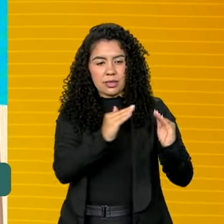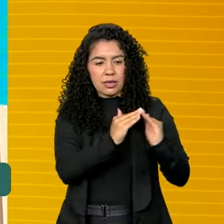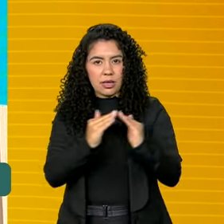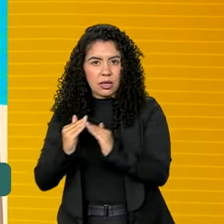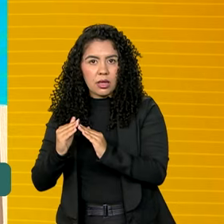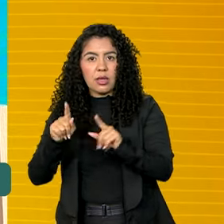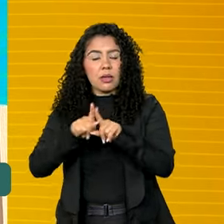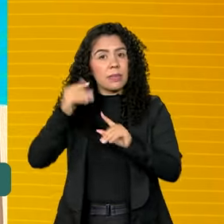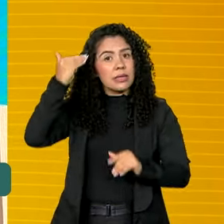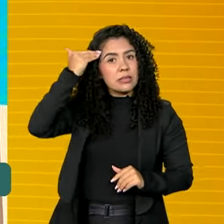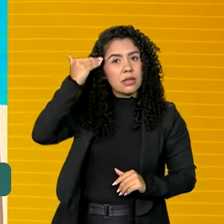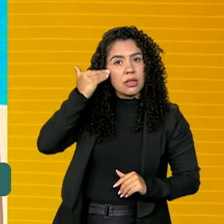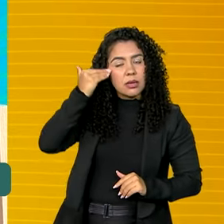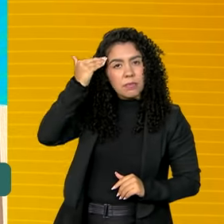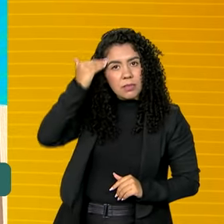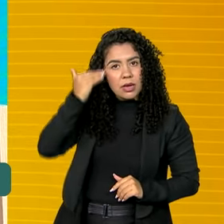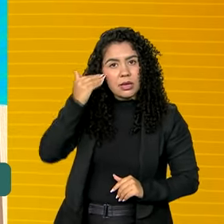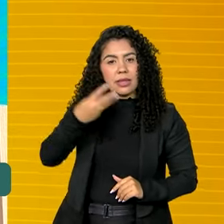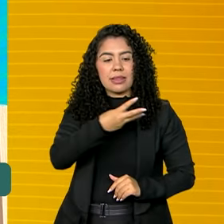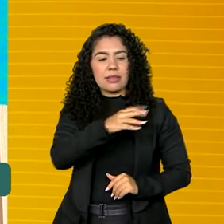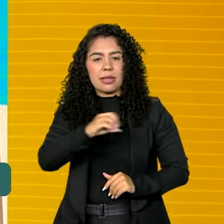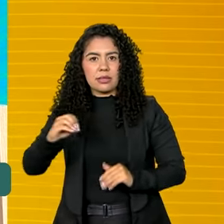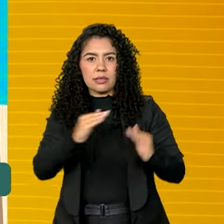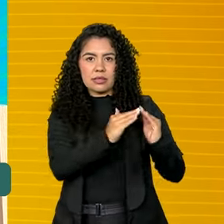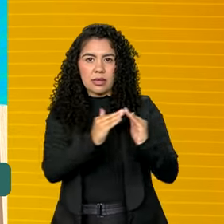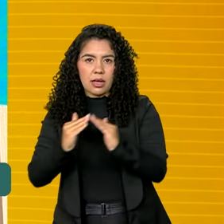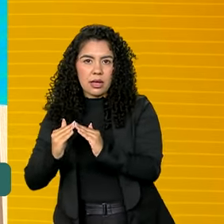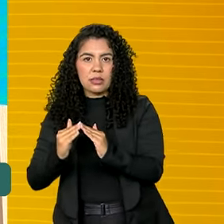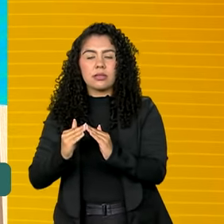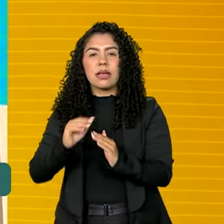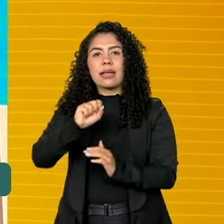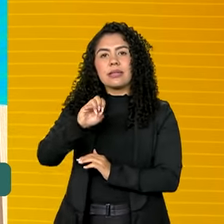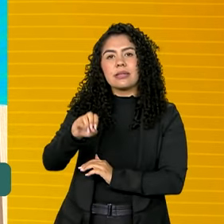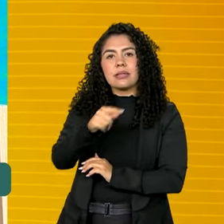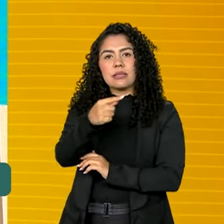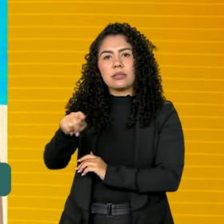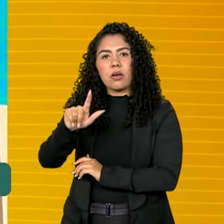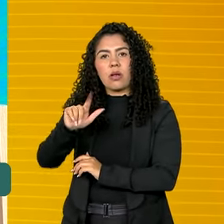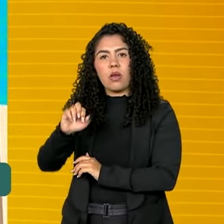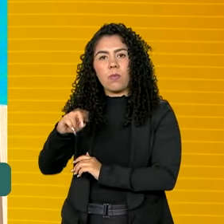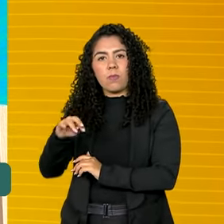300 unidades. Em São Leopoldo, serão 800 unidades.